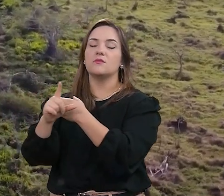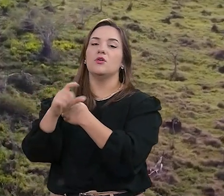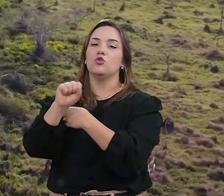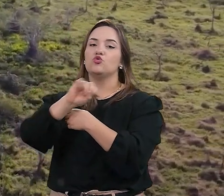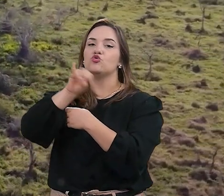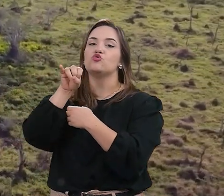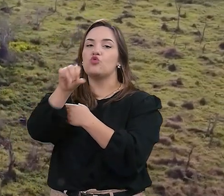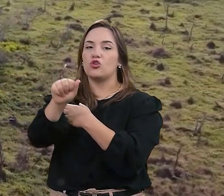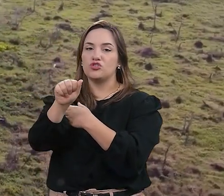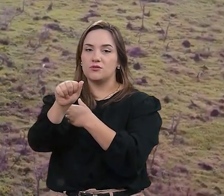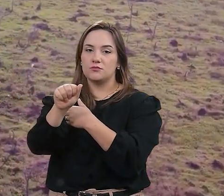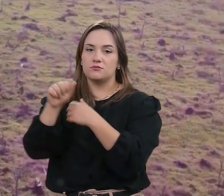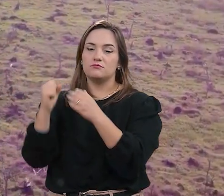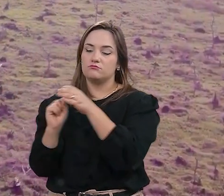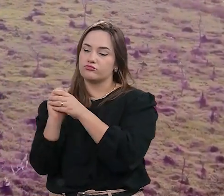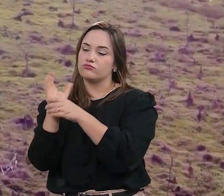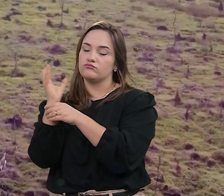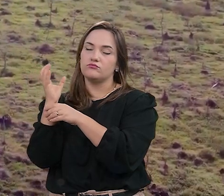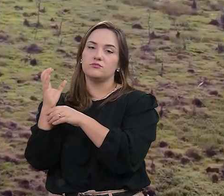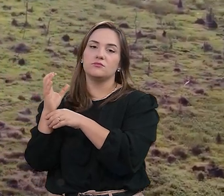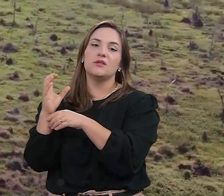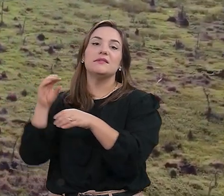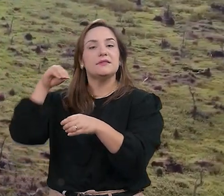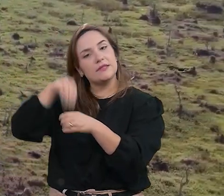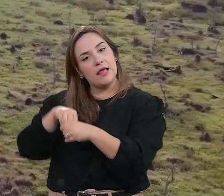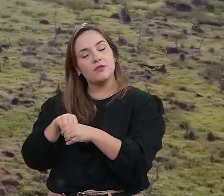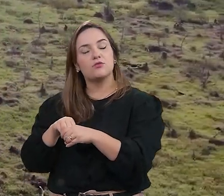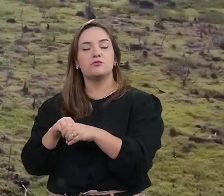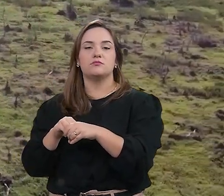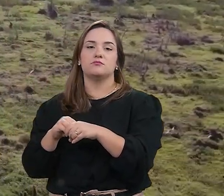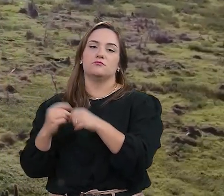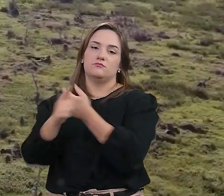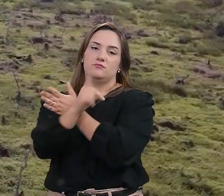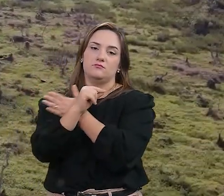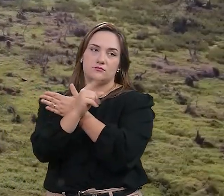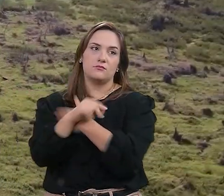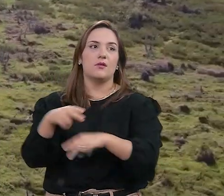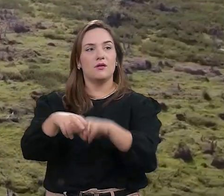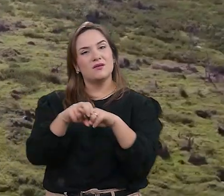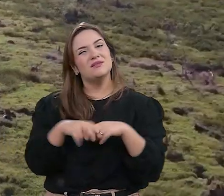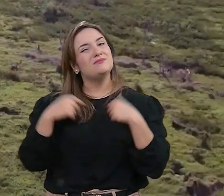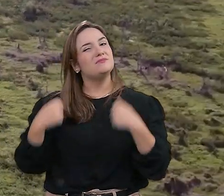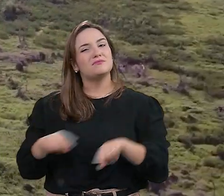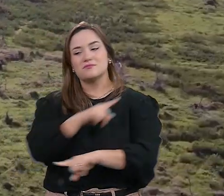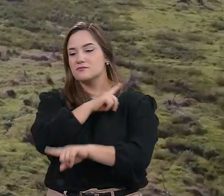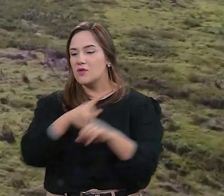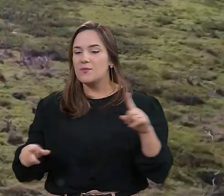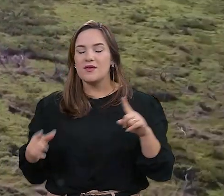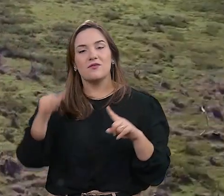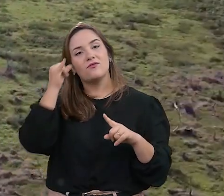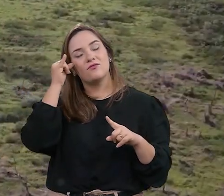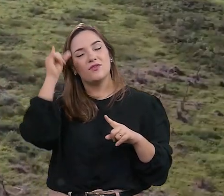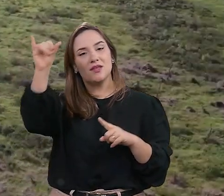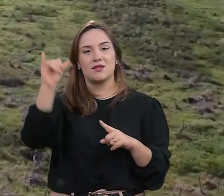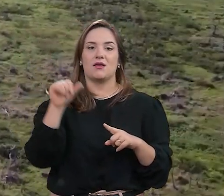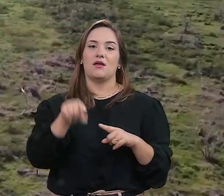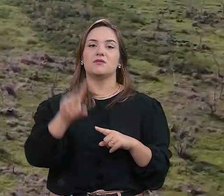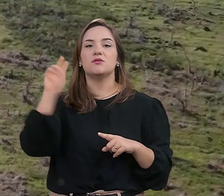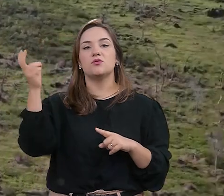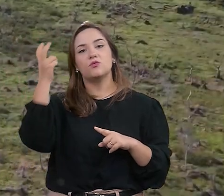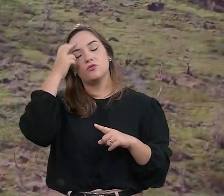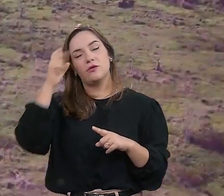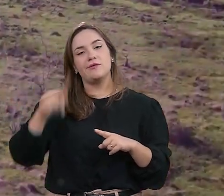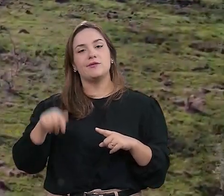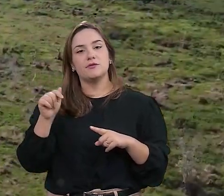Então nós tínhamos o objetivo de barrar o aumento, né, dessa cultura no Pantanal,